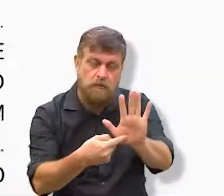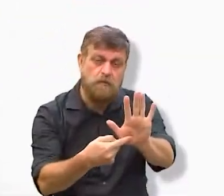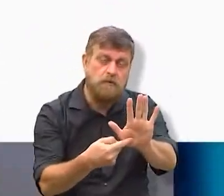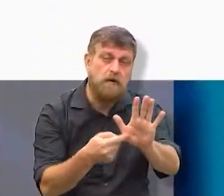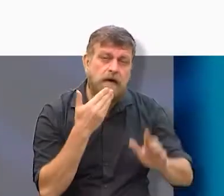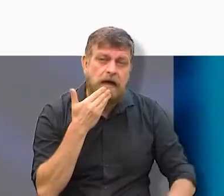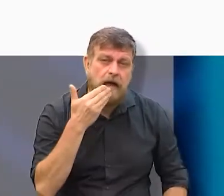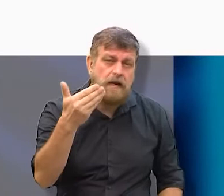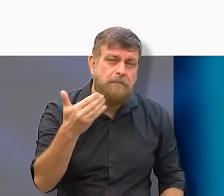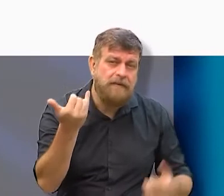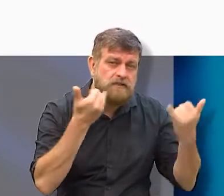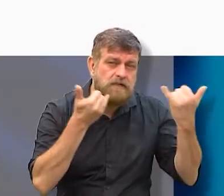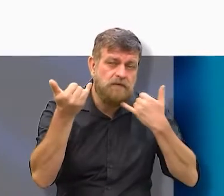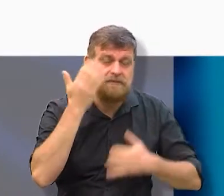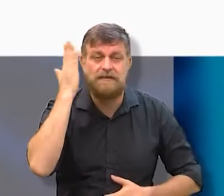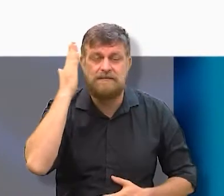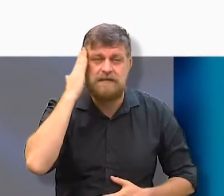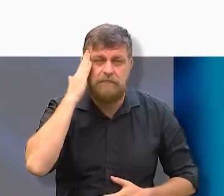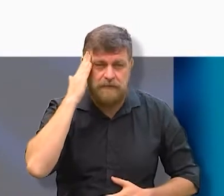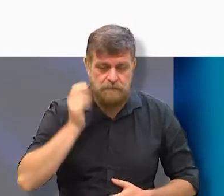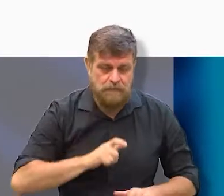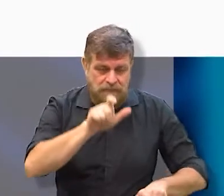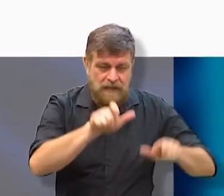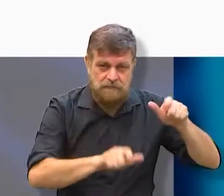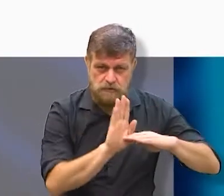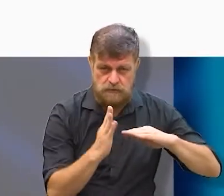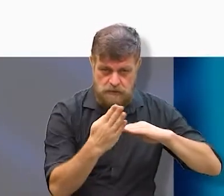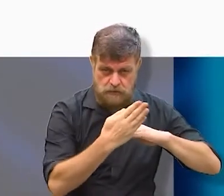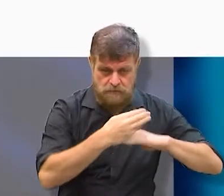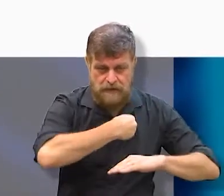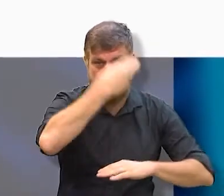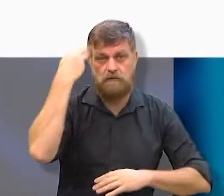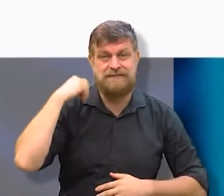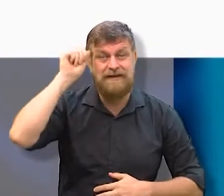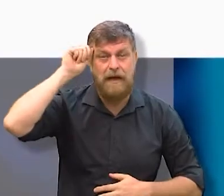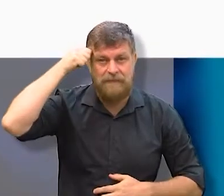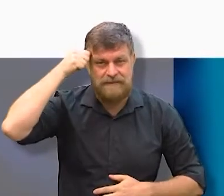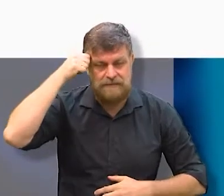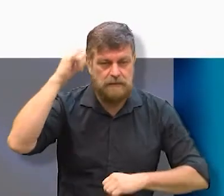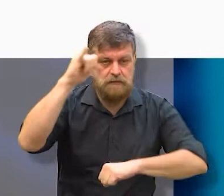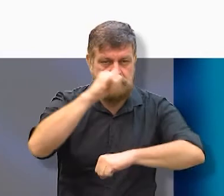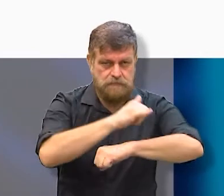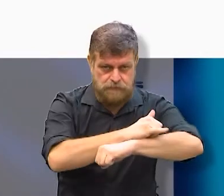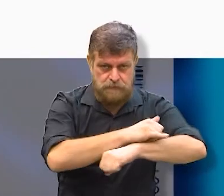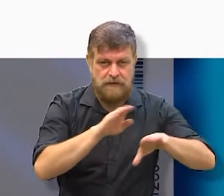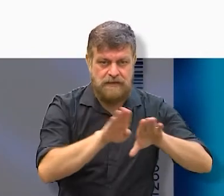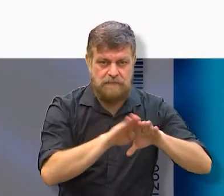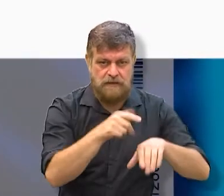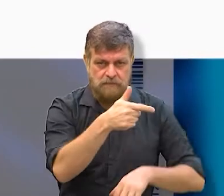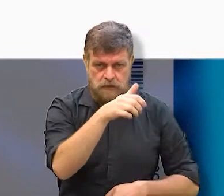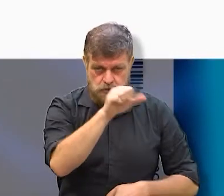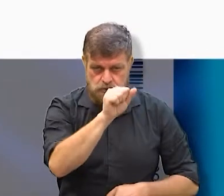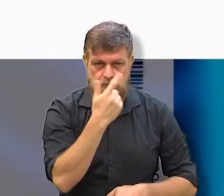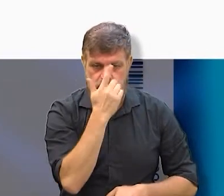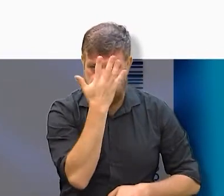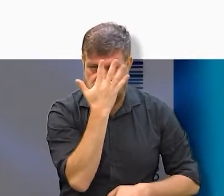pede informações sobre o remanejamento dos moradores dos bairros Nossa Senhora Aparecida, Jardim Aeronave, 28 de fevereiro e